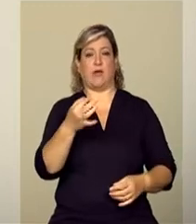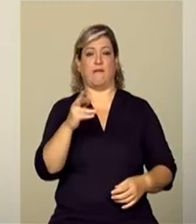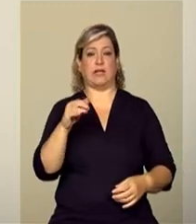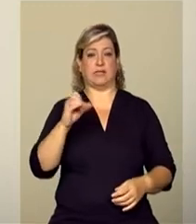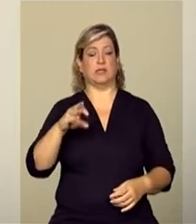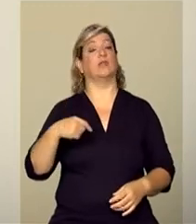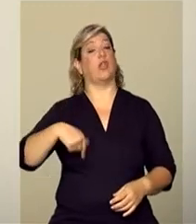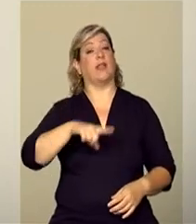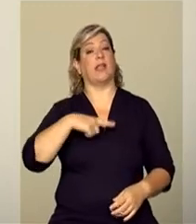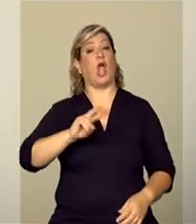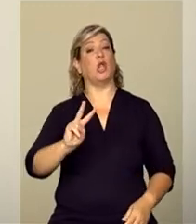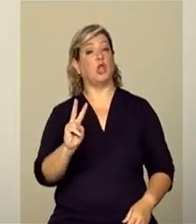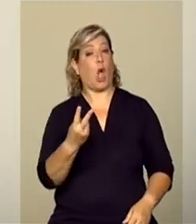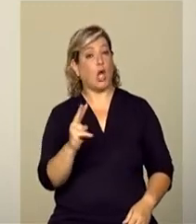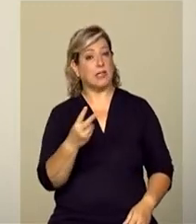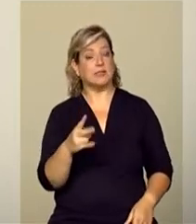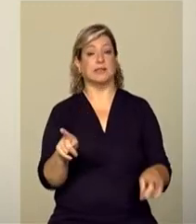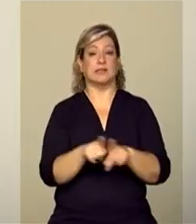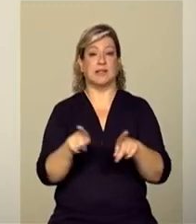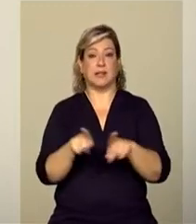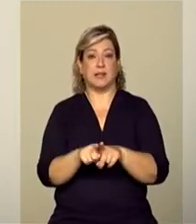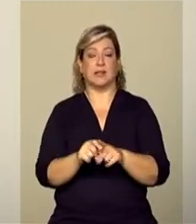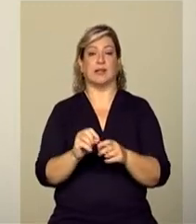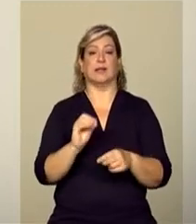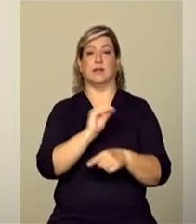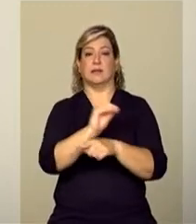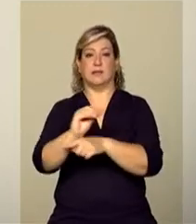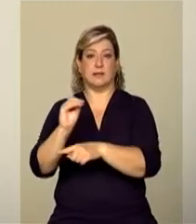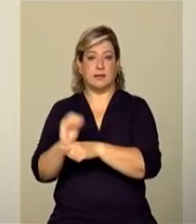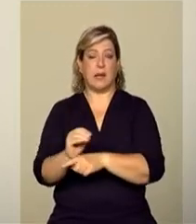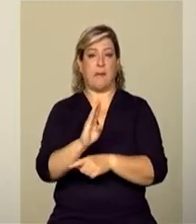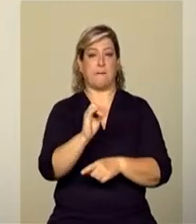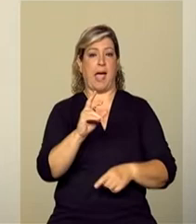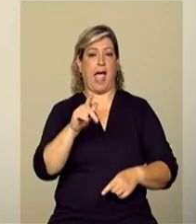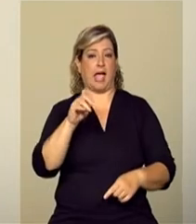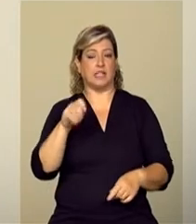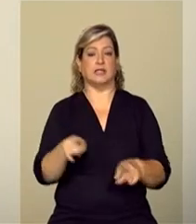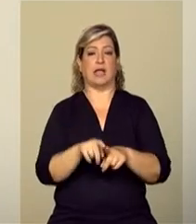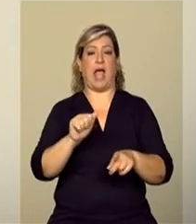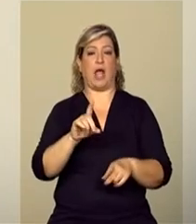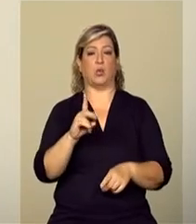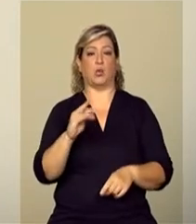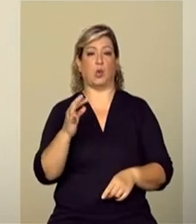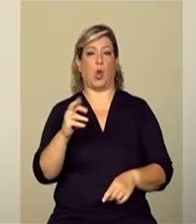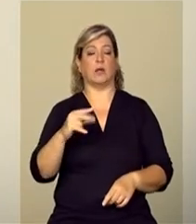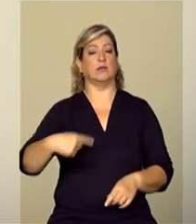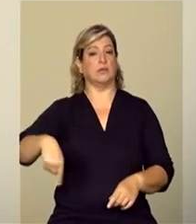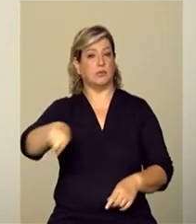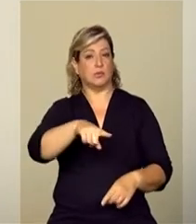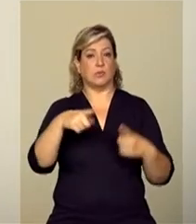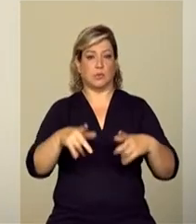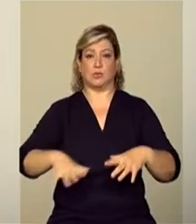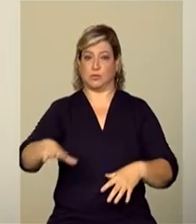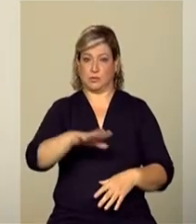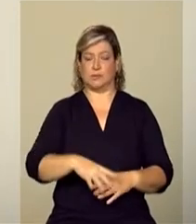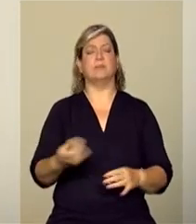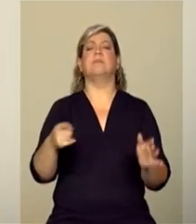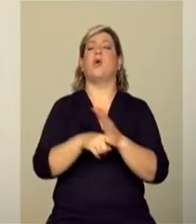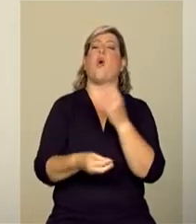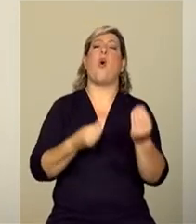aplicados em barragens e adutoras espalhadas pela região E como estão essas obras presidente